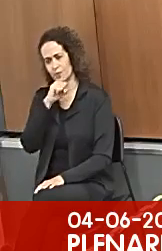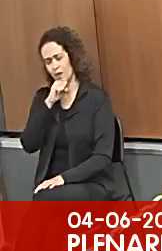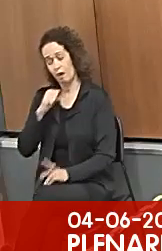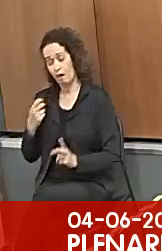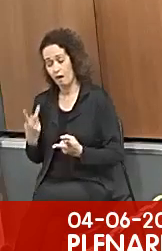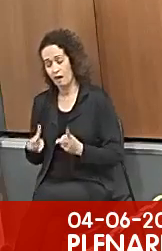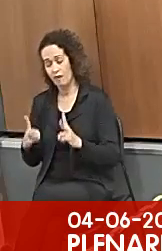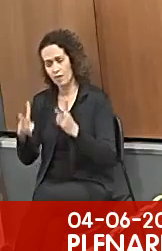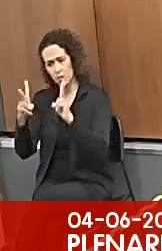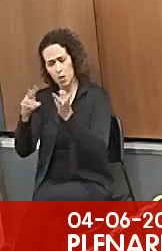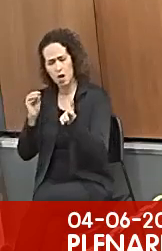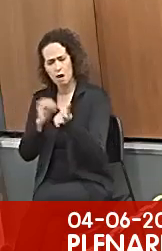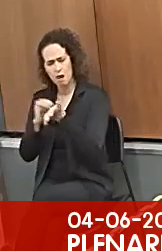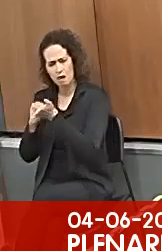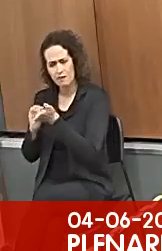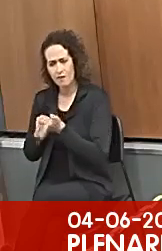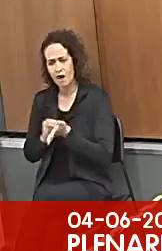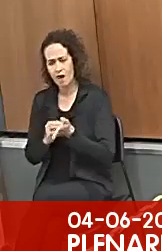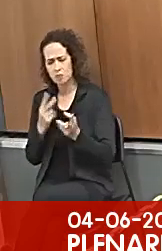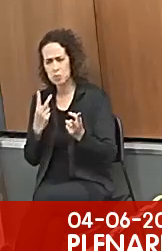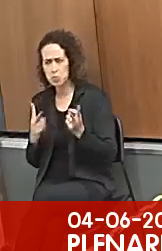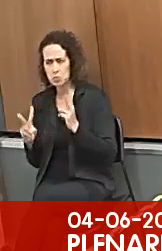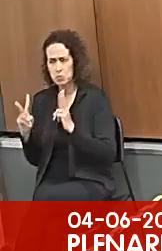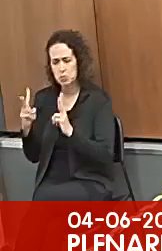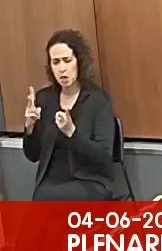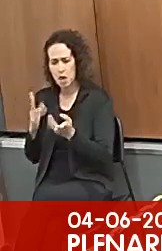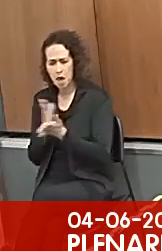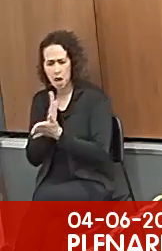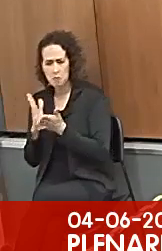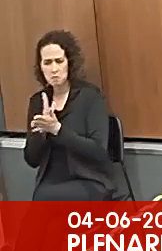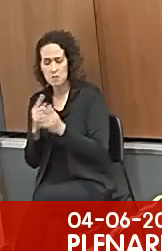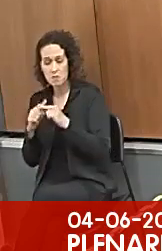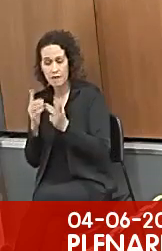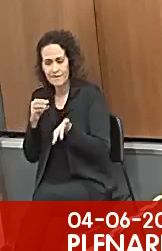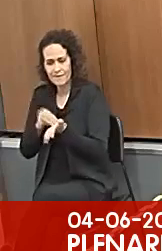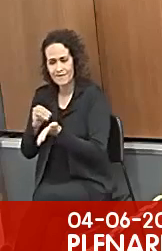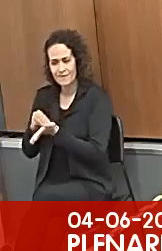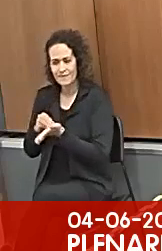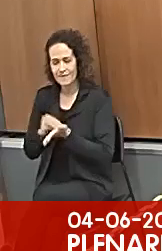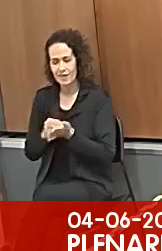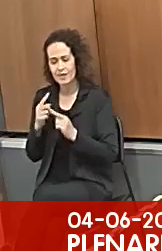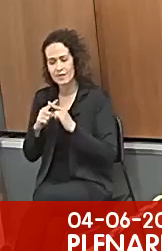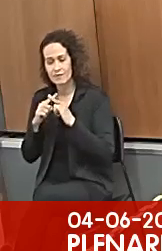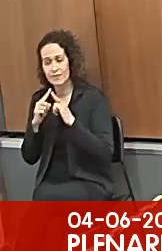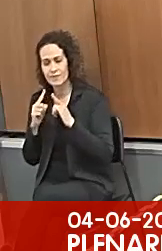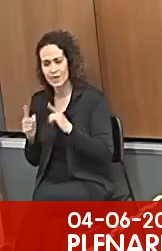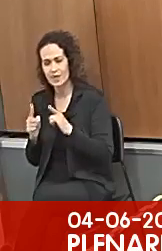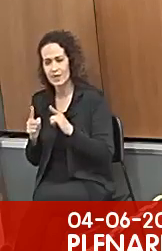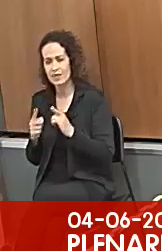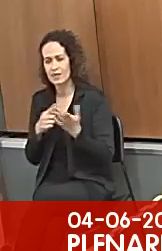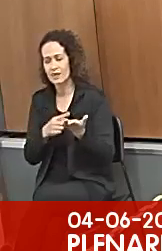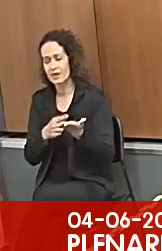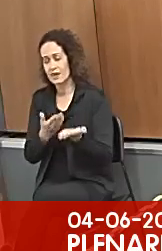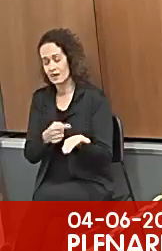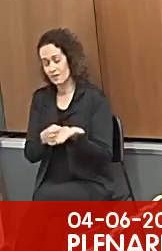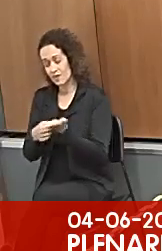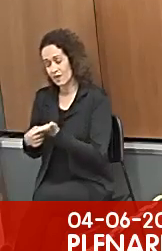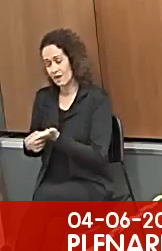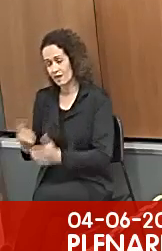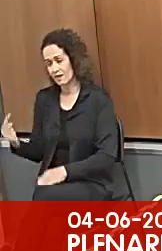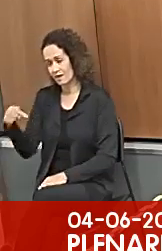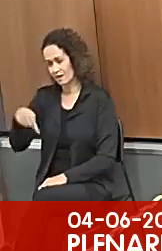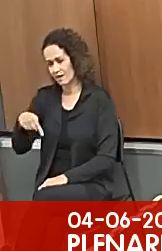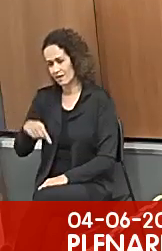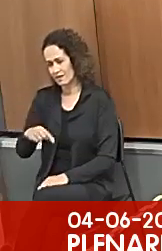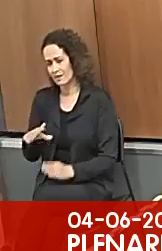não vieram na intensidade que precisam. Mas iniciativa como essa, de trazê-las aqui na Assembleia, para